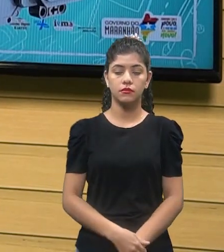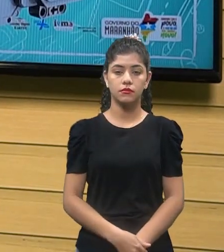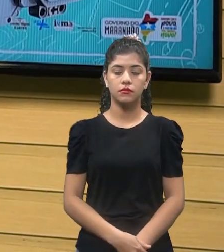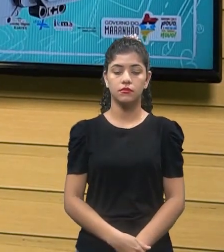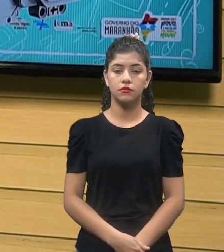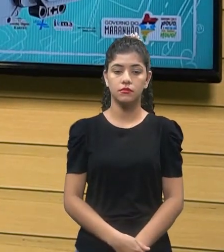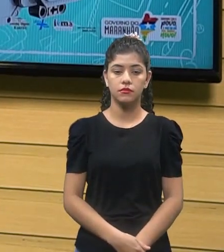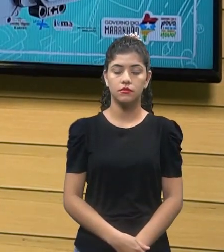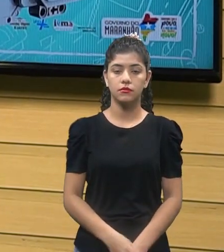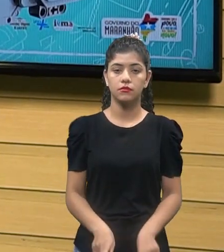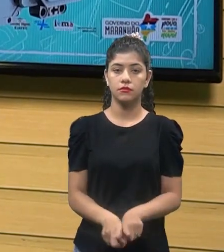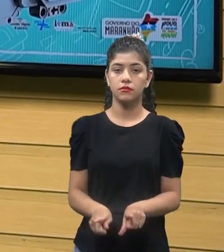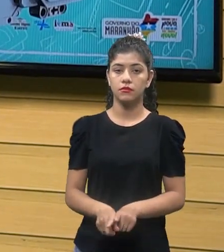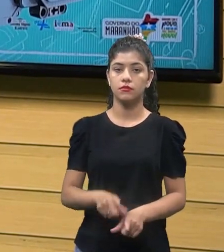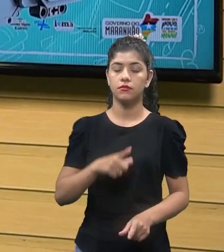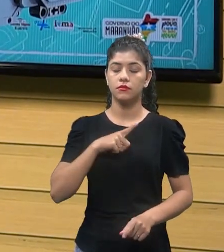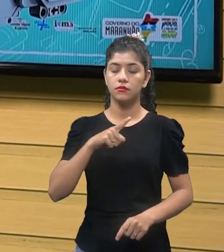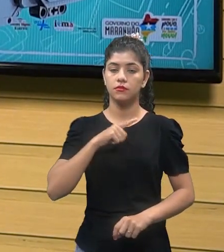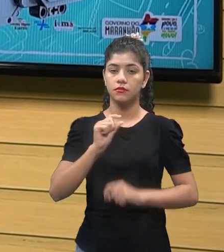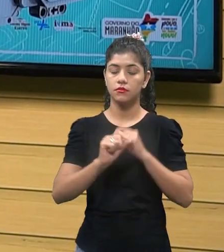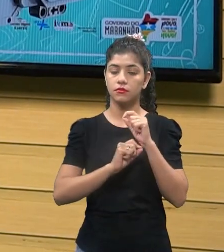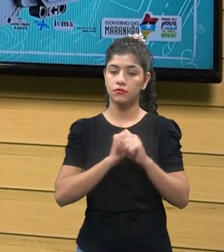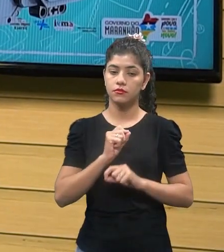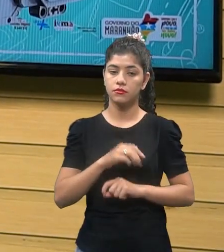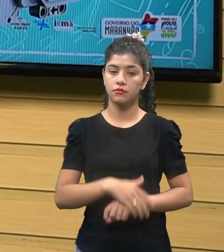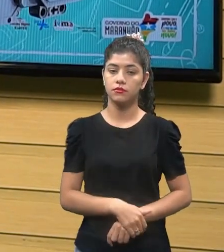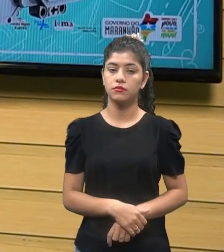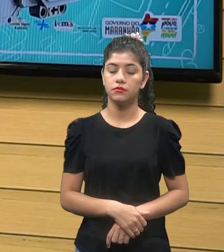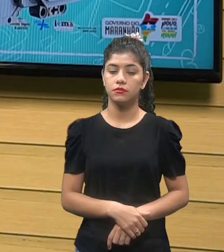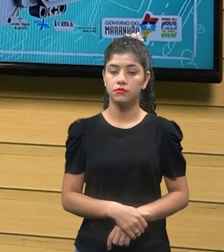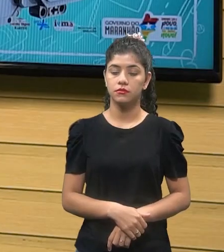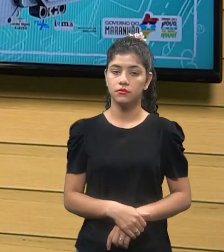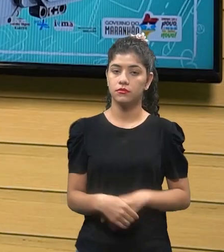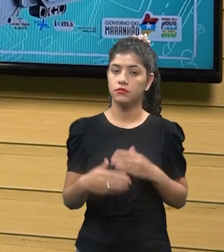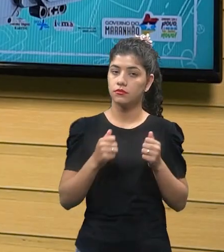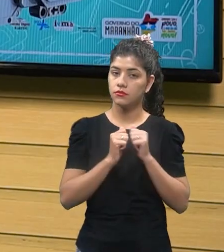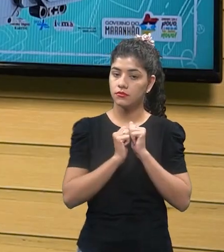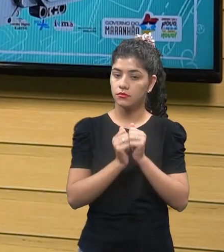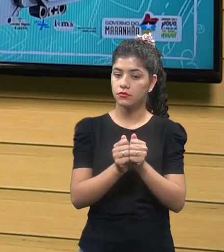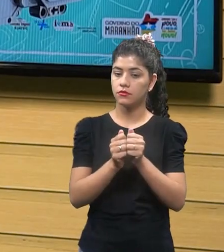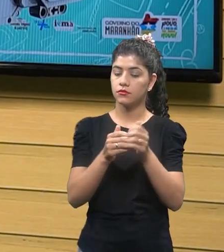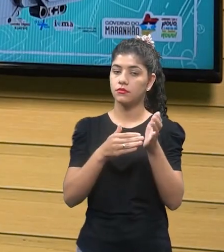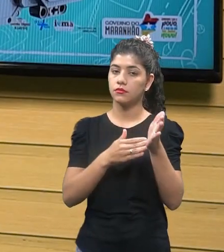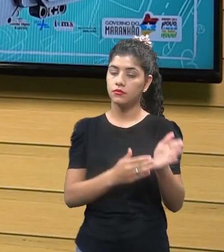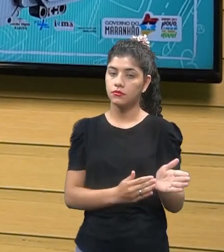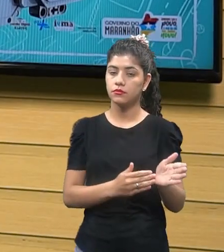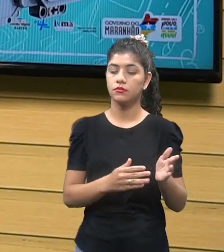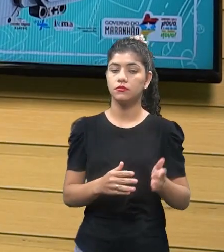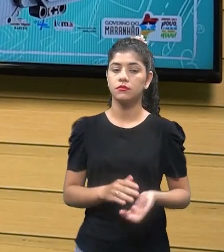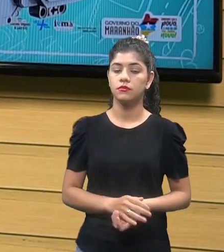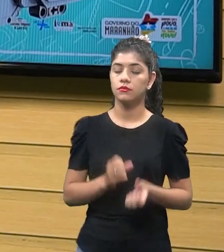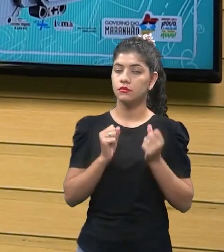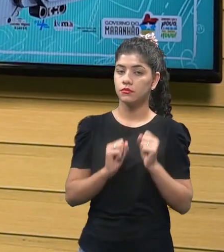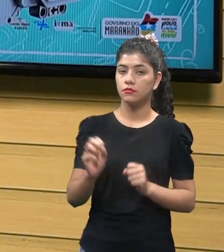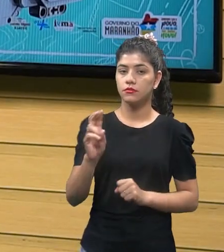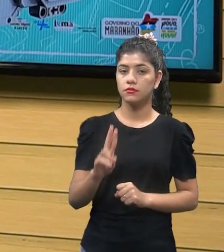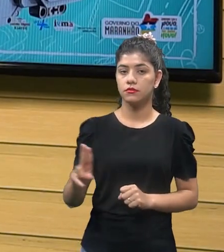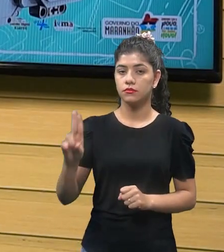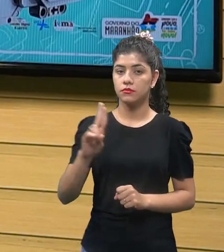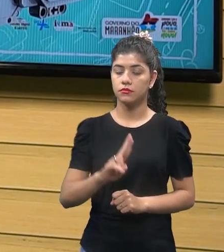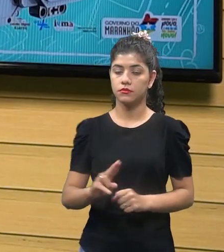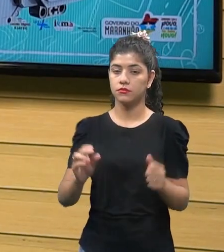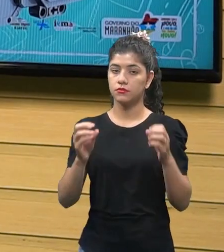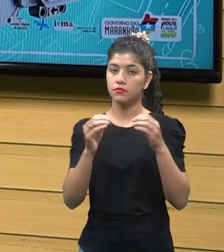e ele tem esta função de se alinhar Então aqui você pode utilizar ele